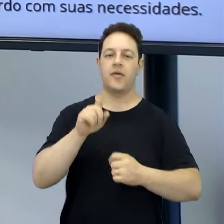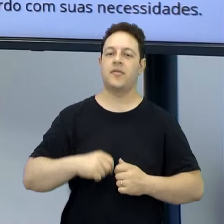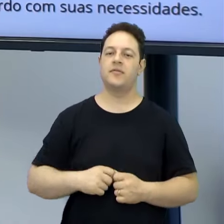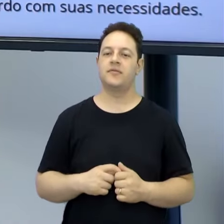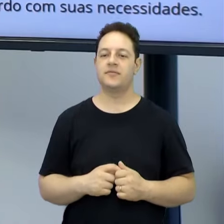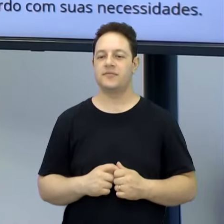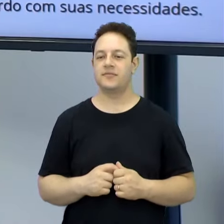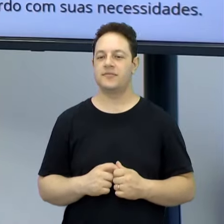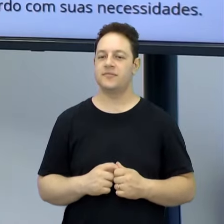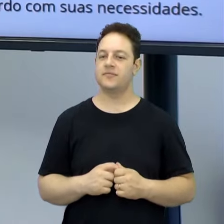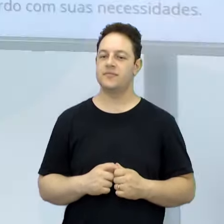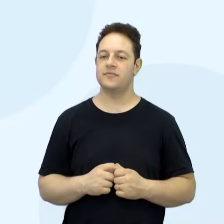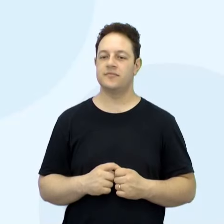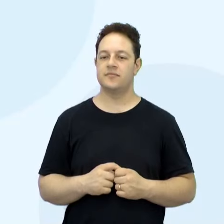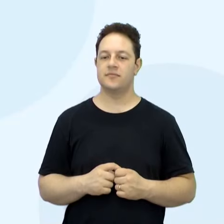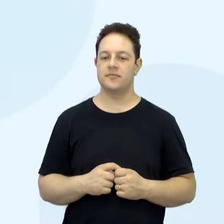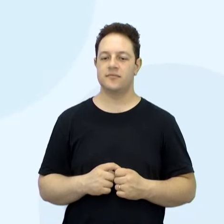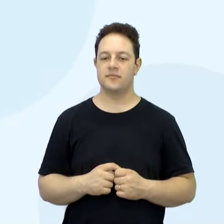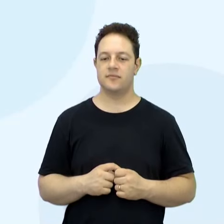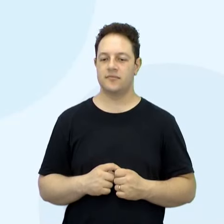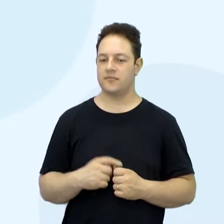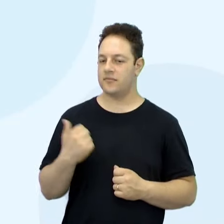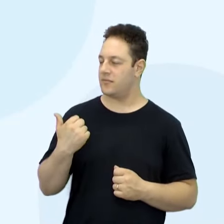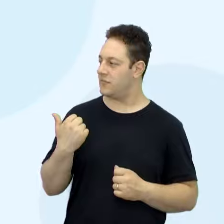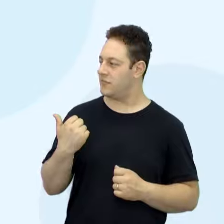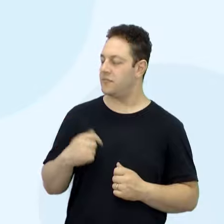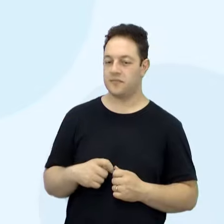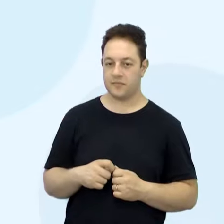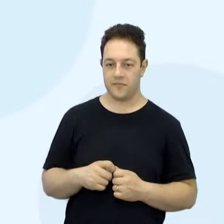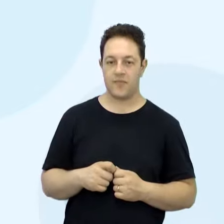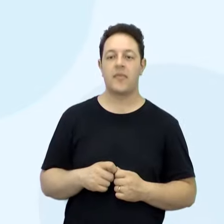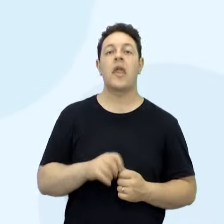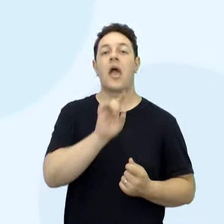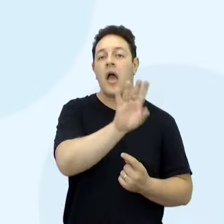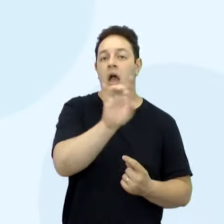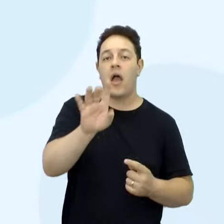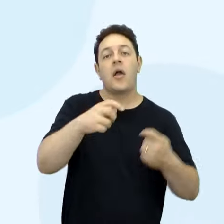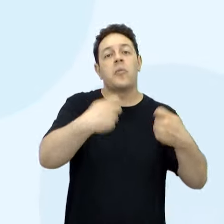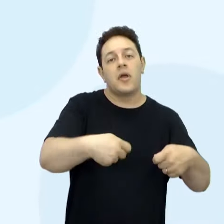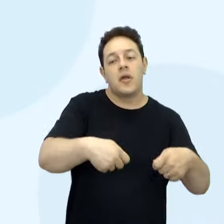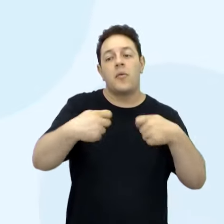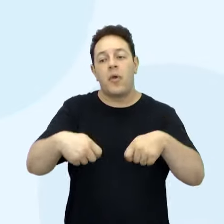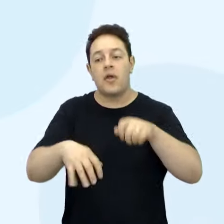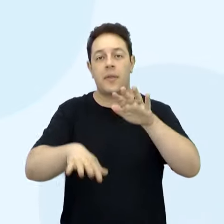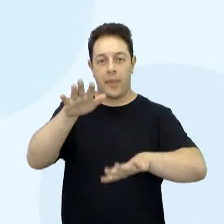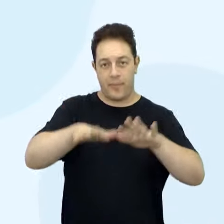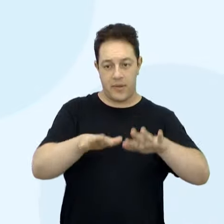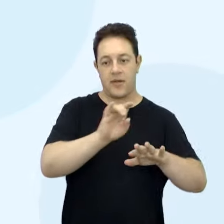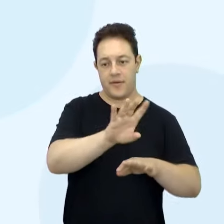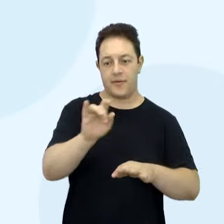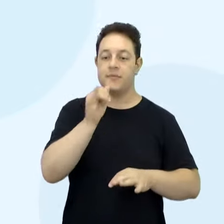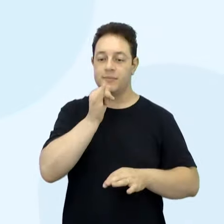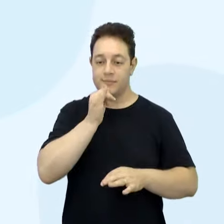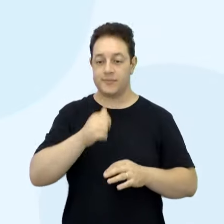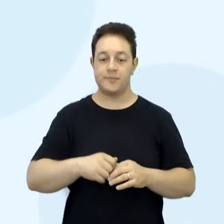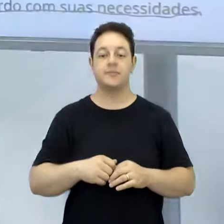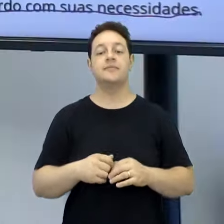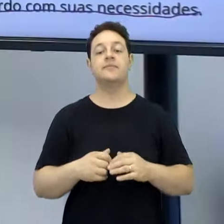a gente vai fazer uma projeção financeira, cada um de acordo com as suas necessidades, óbvio. Então, as minhas